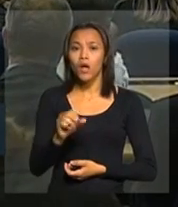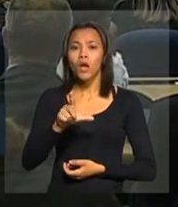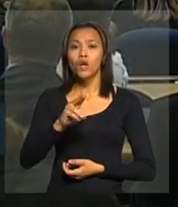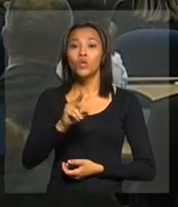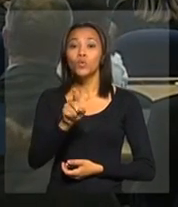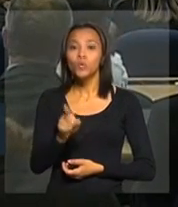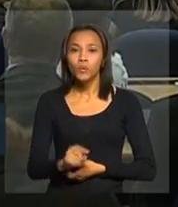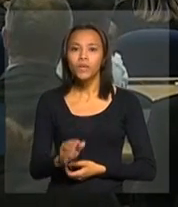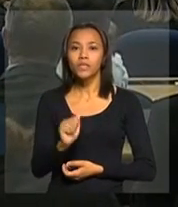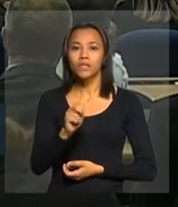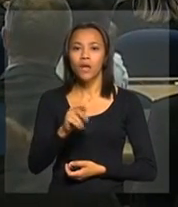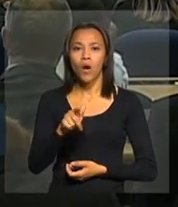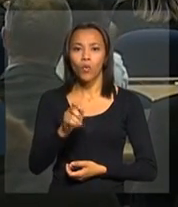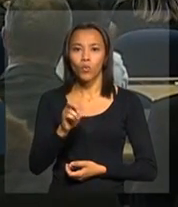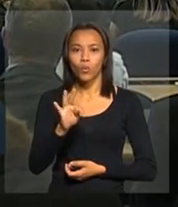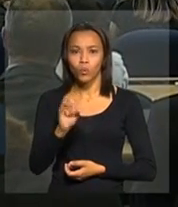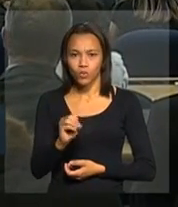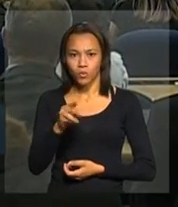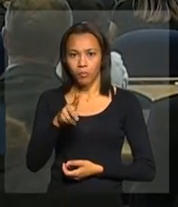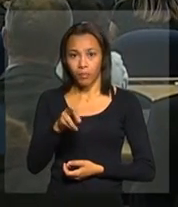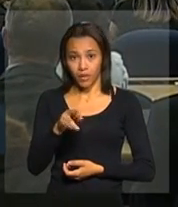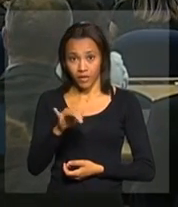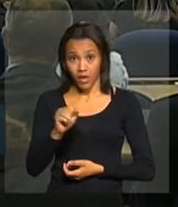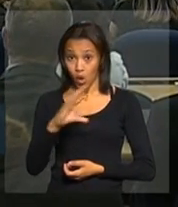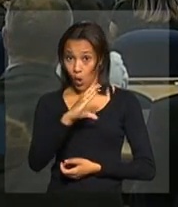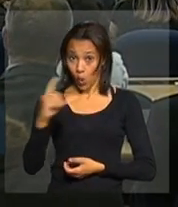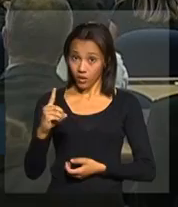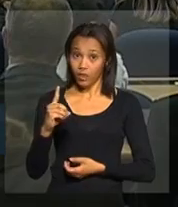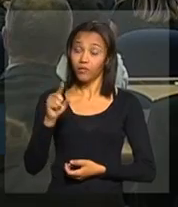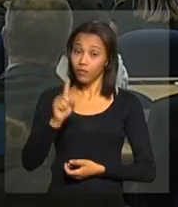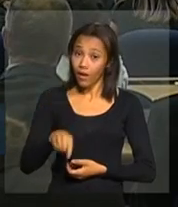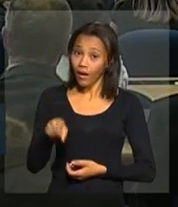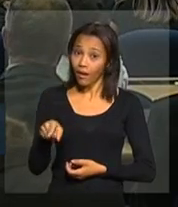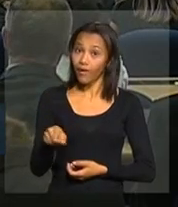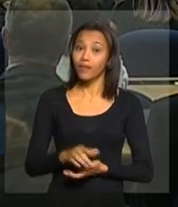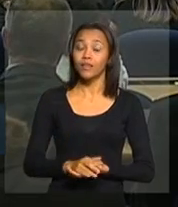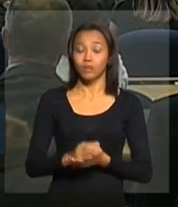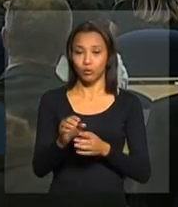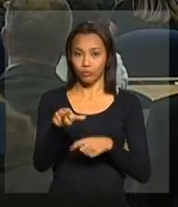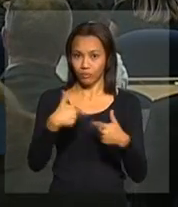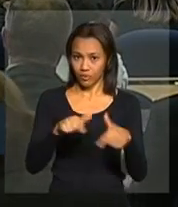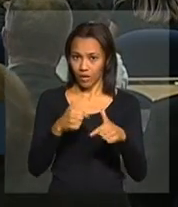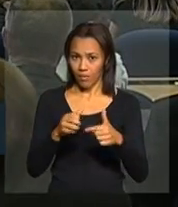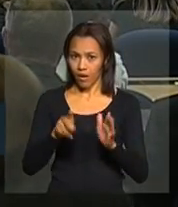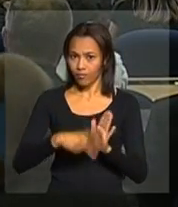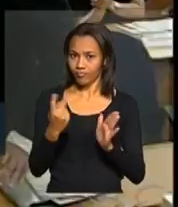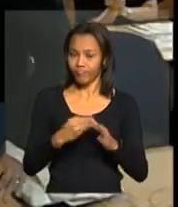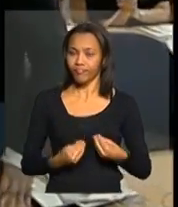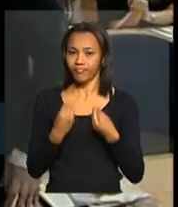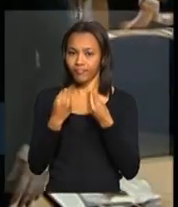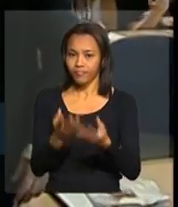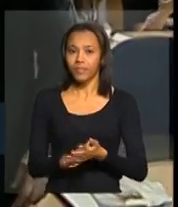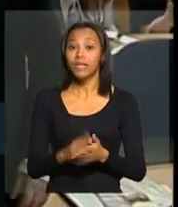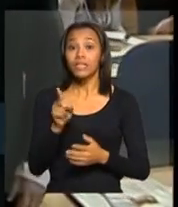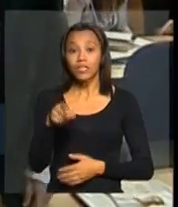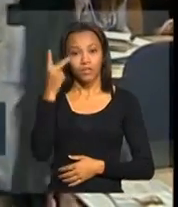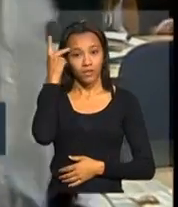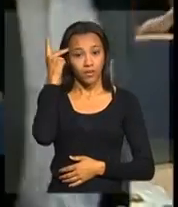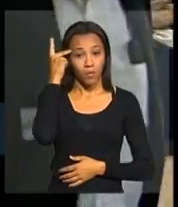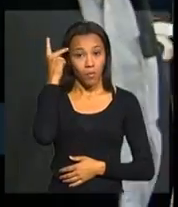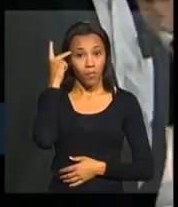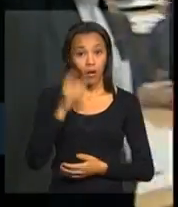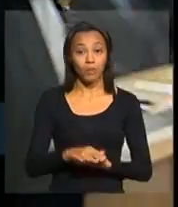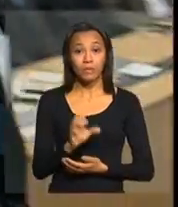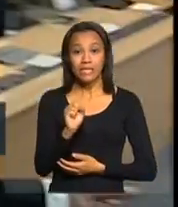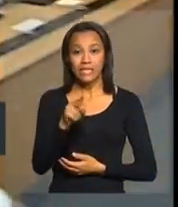Luiz Augusto Pereira, coordenador do Serviço de Transplantes da Santa Casa de São Paulo,